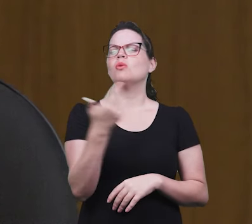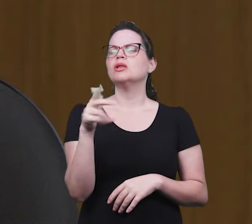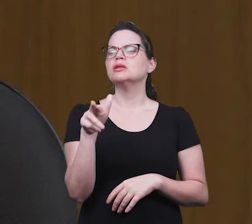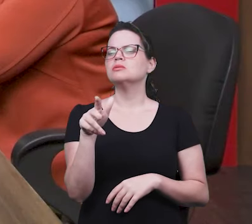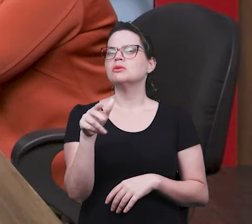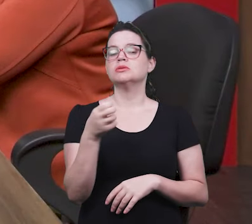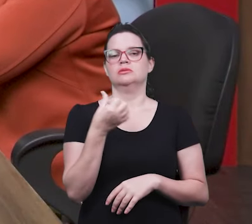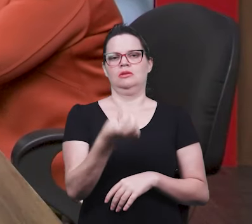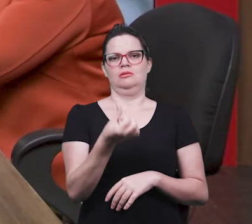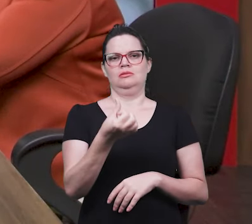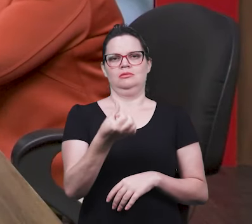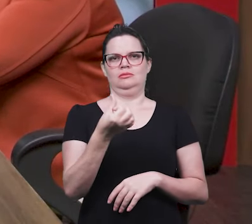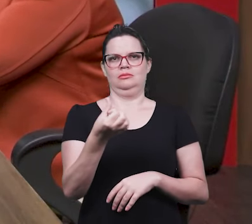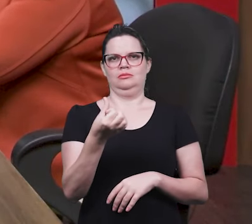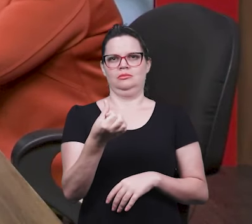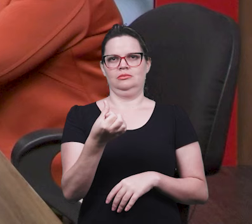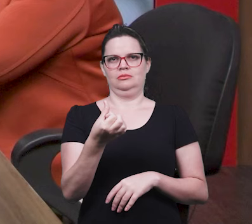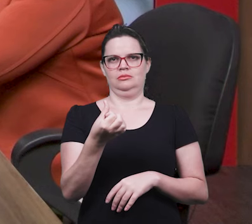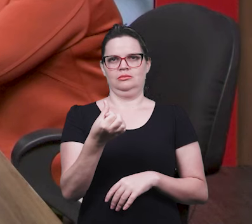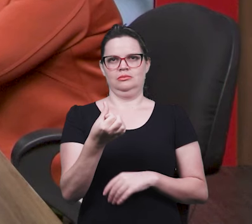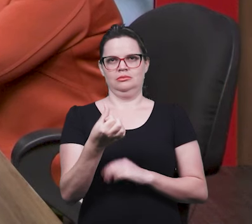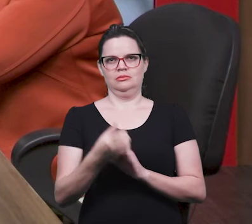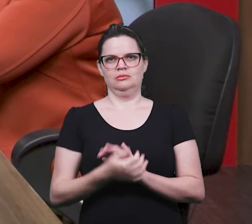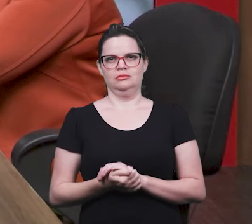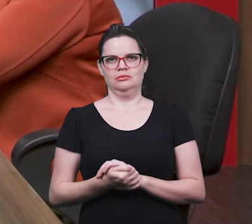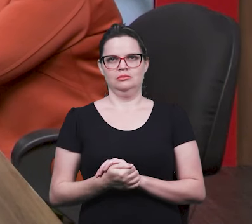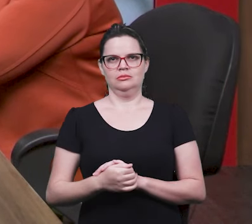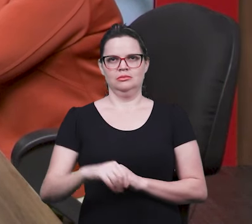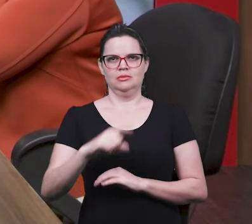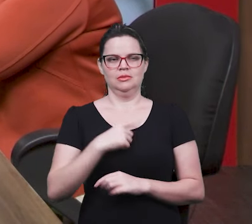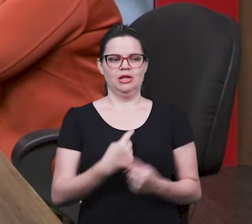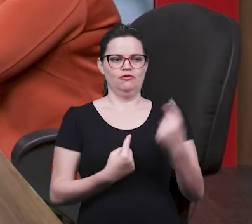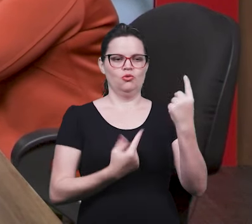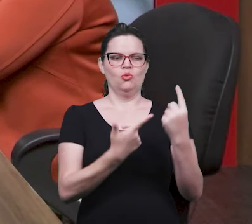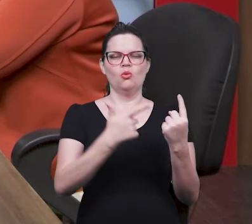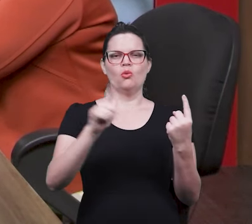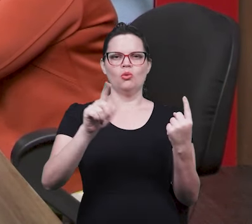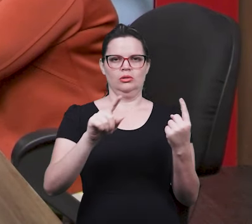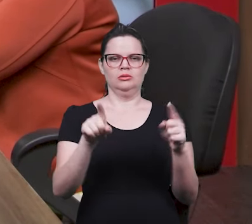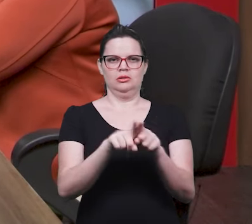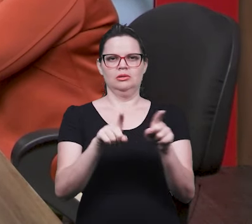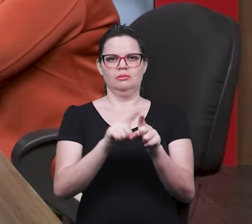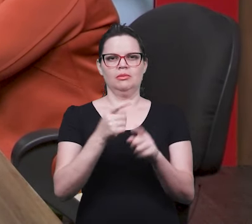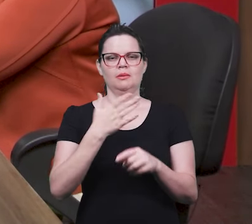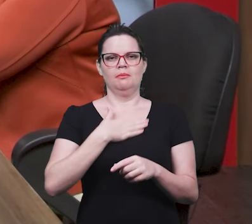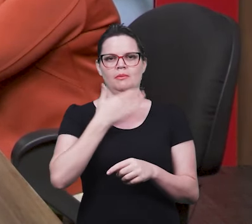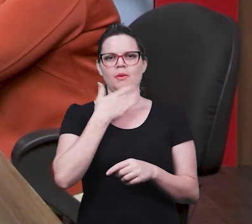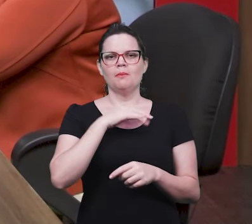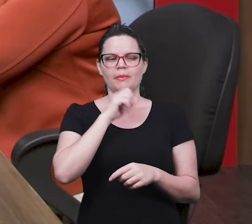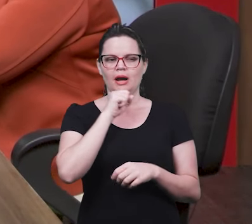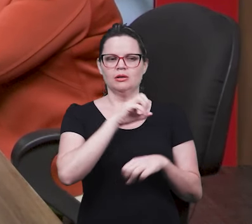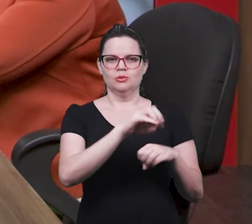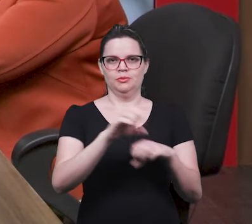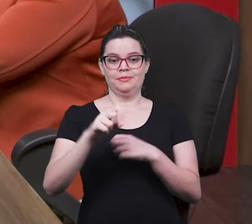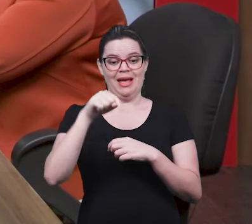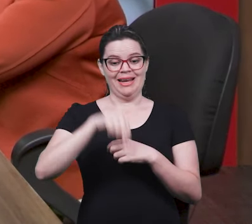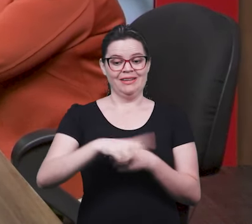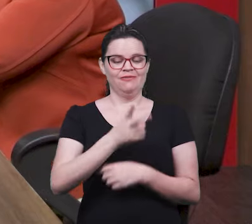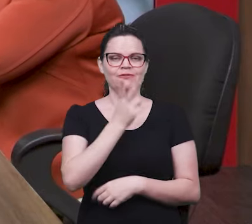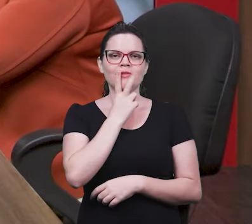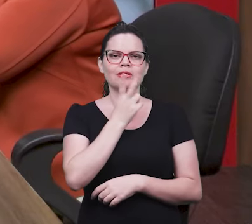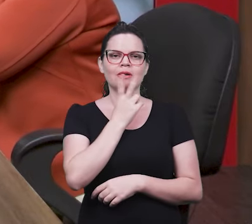Seis filhos e um que papai também criava. E fomos então, viemos para Vitória. Aqui em